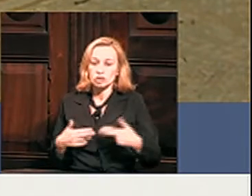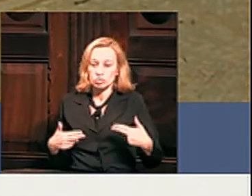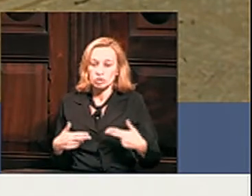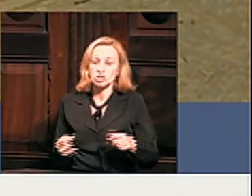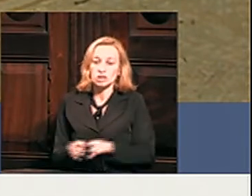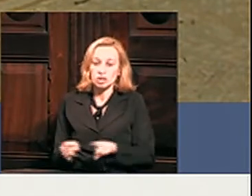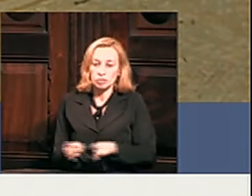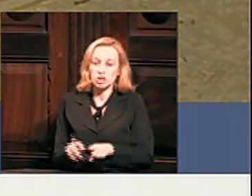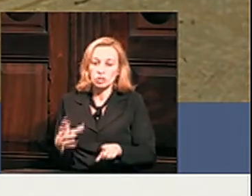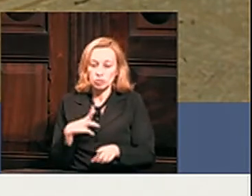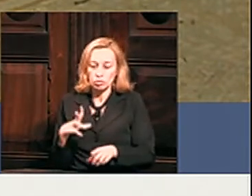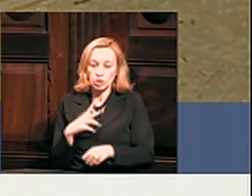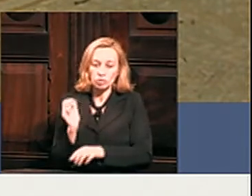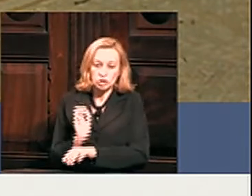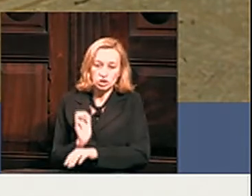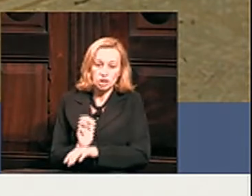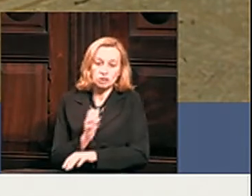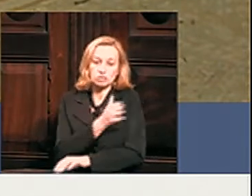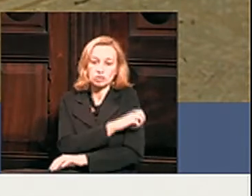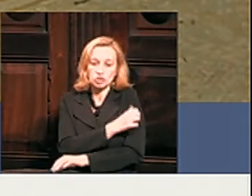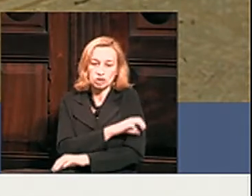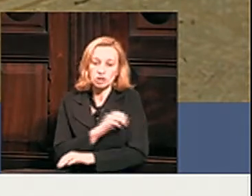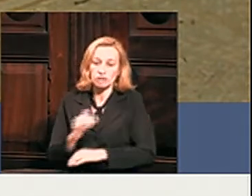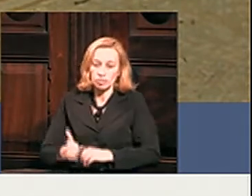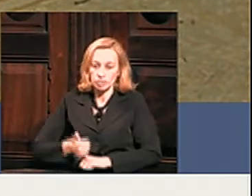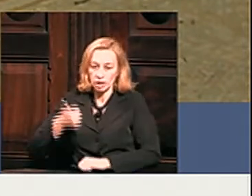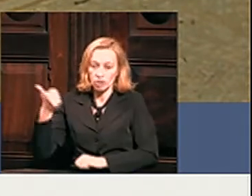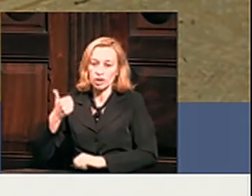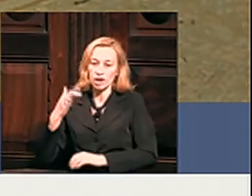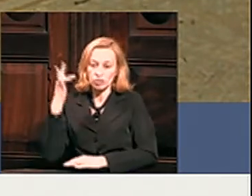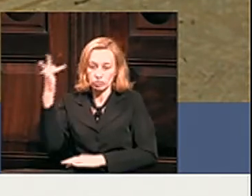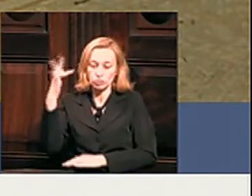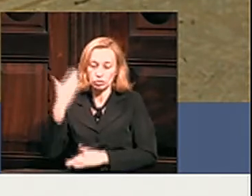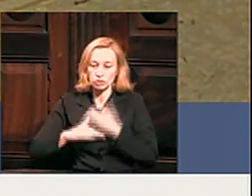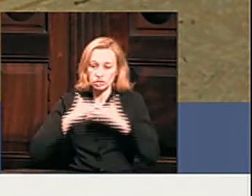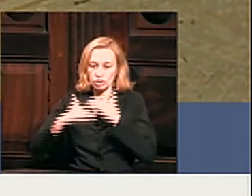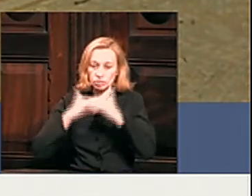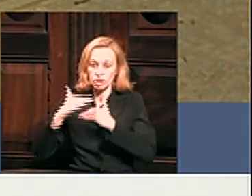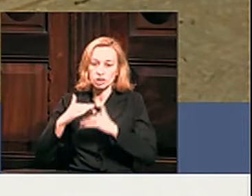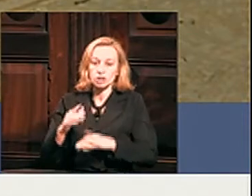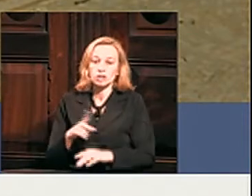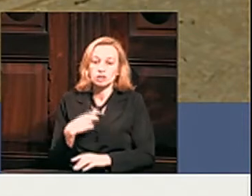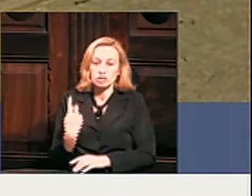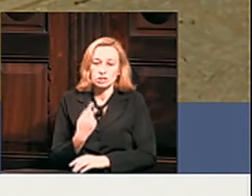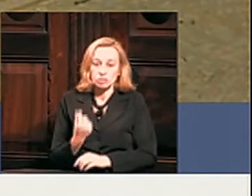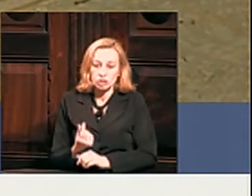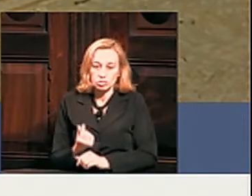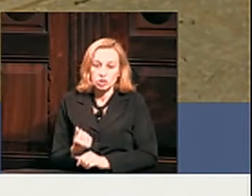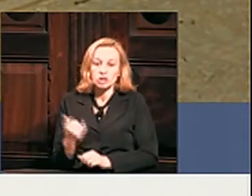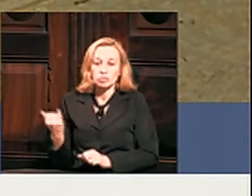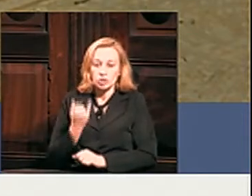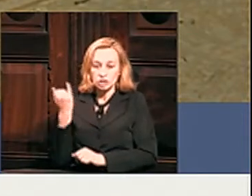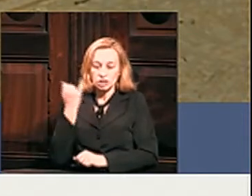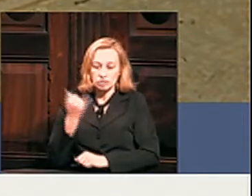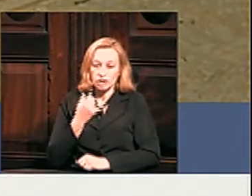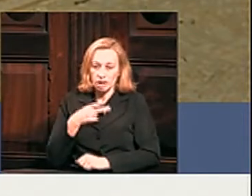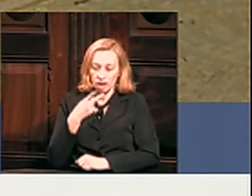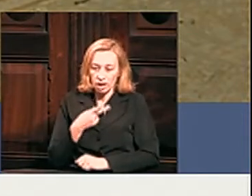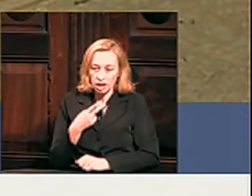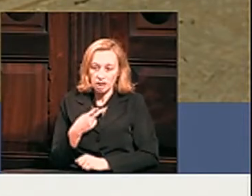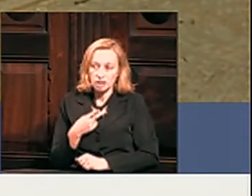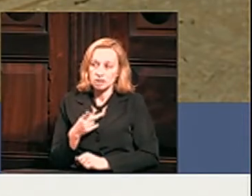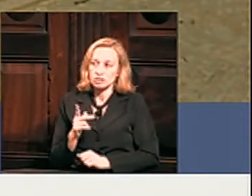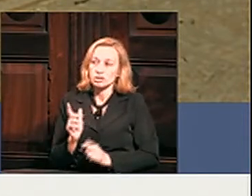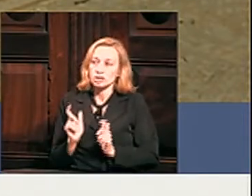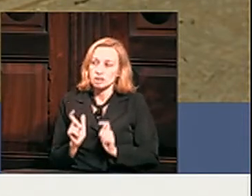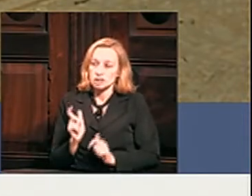Rio de Janeiro irá cair e será positivo no futuro para o crescimento da nossa economia. Importante dizer que ficou aqui